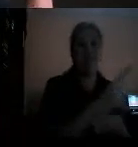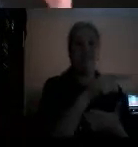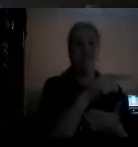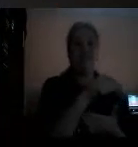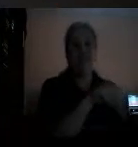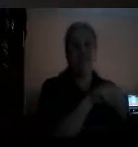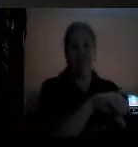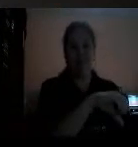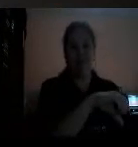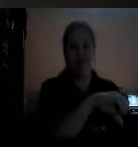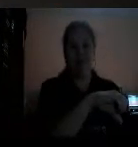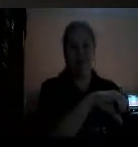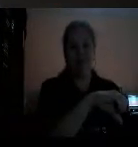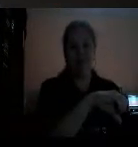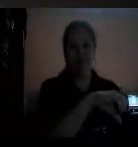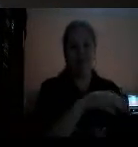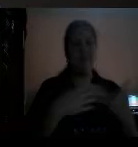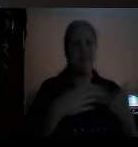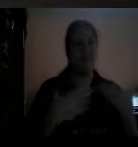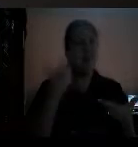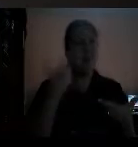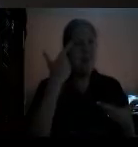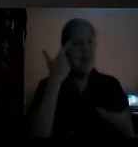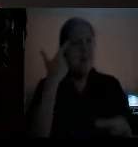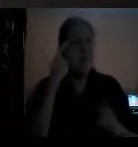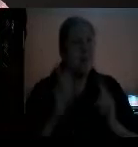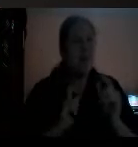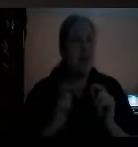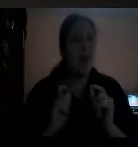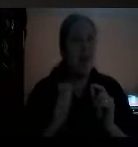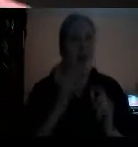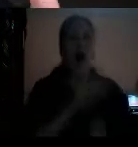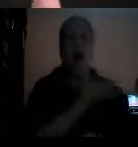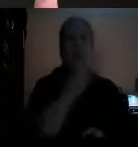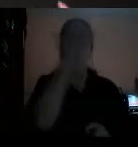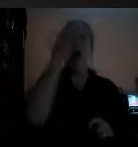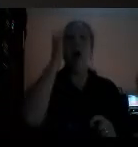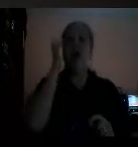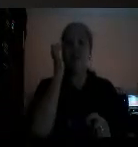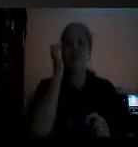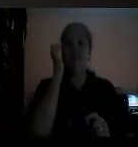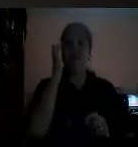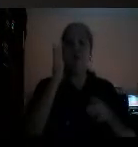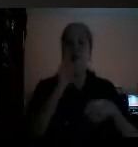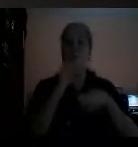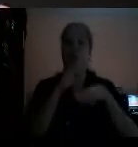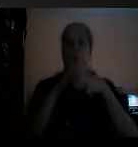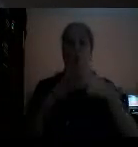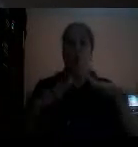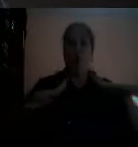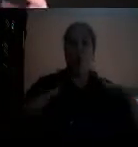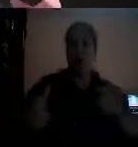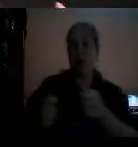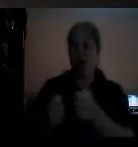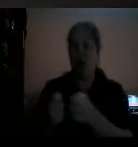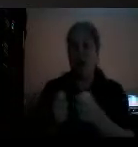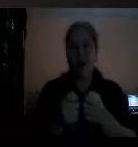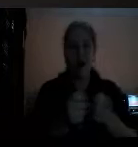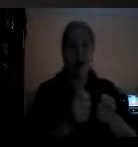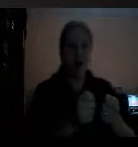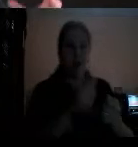Quem controlar as rotas navais, quem controlar os mares, controla os